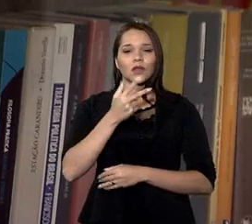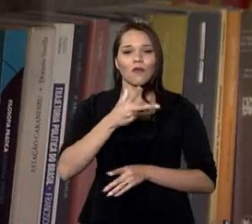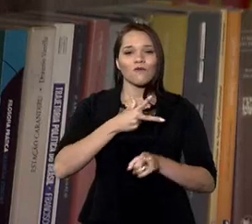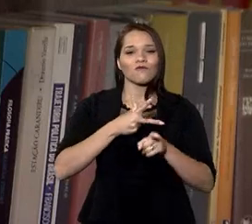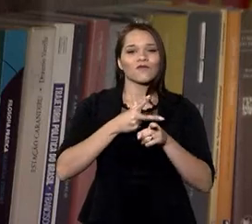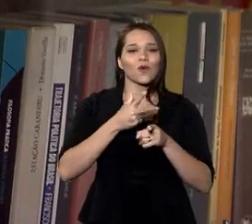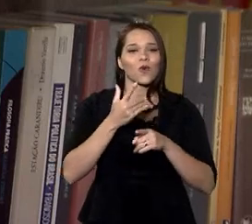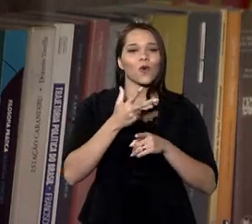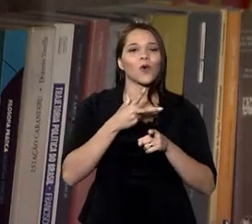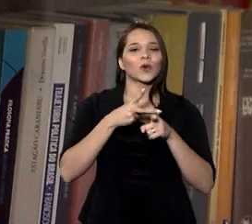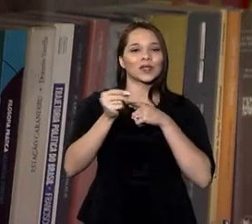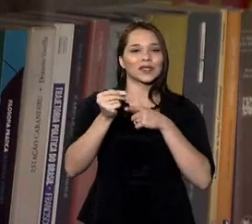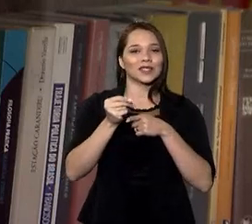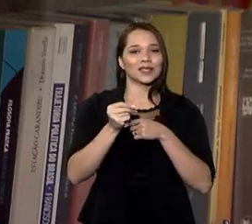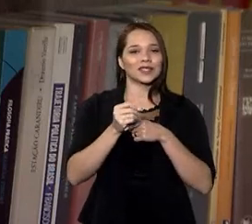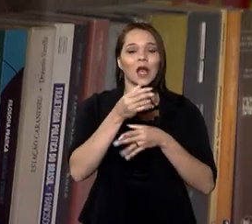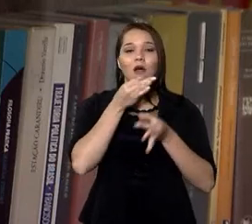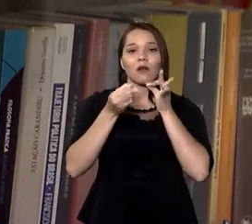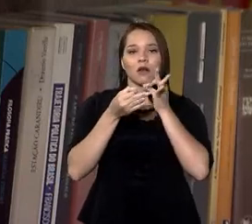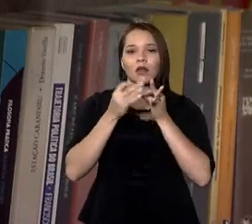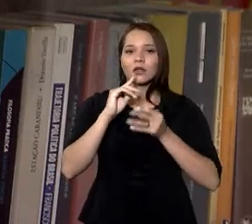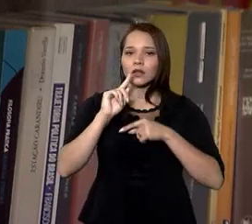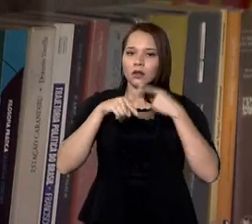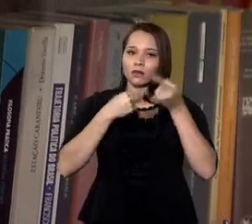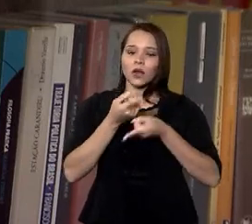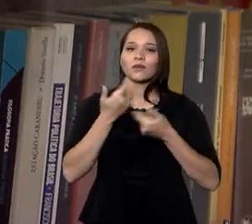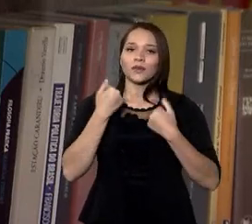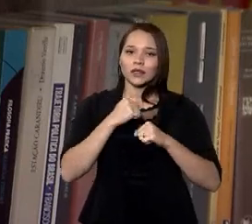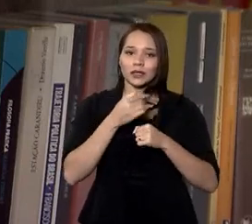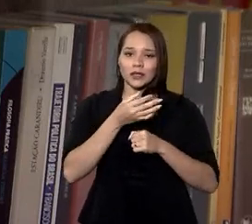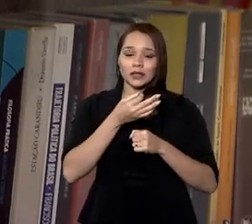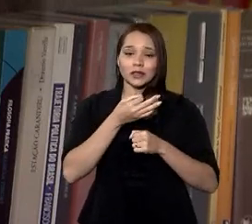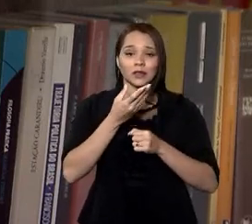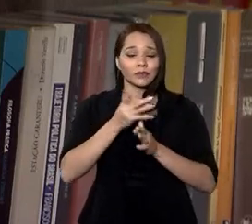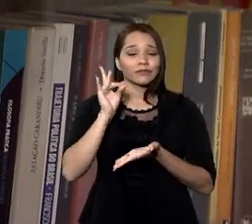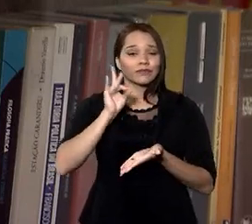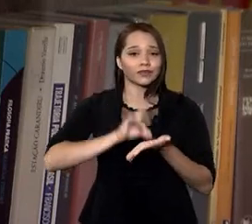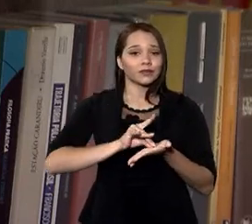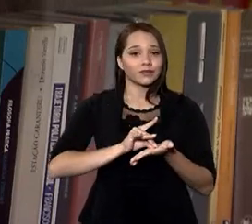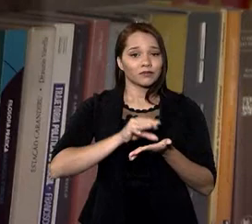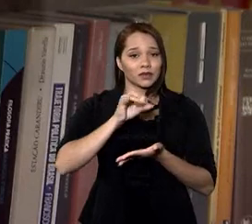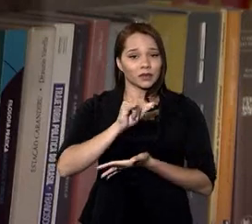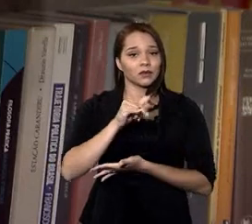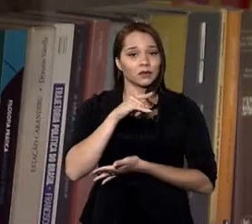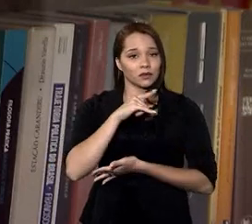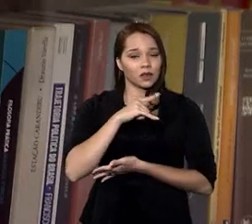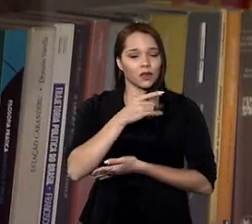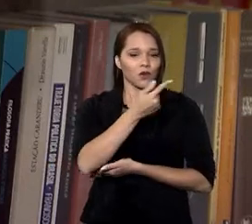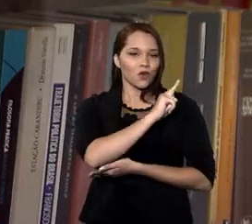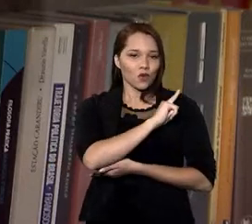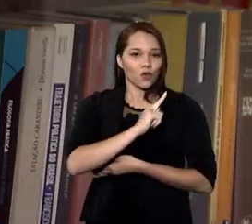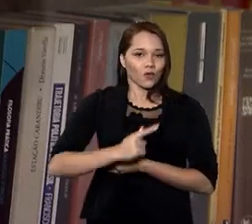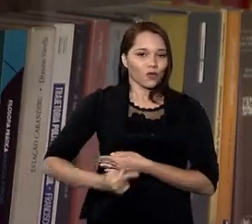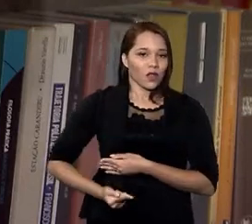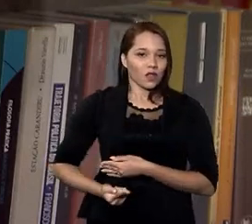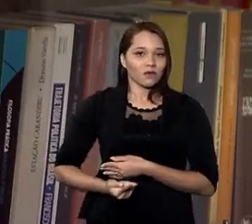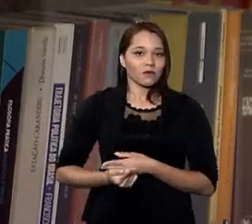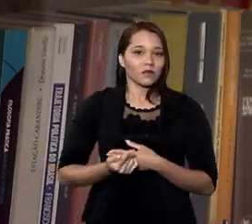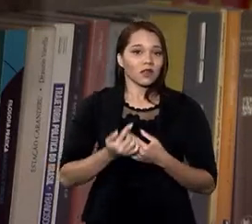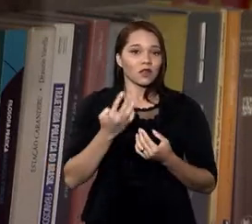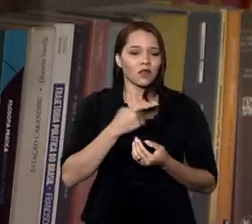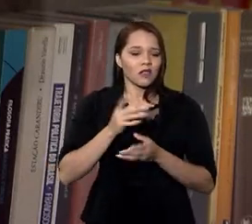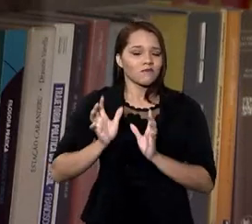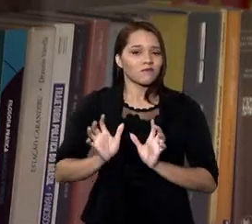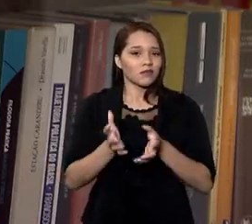argumentativas mas depois você ainda tem que efetivar os né então se você tem governos que não que não